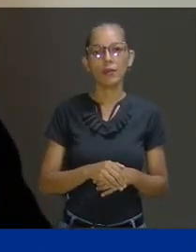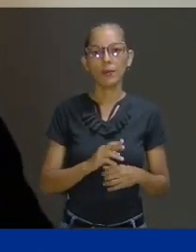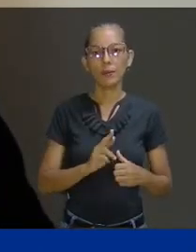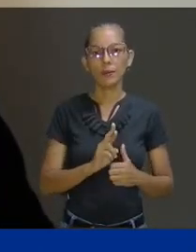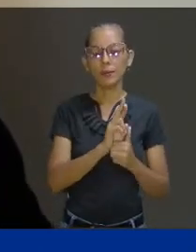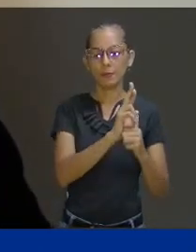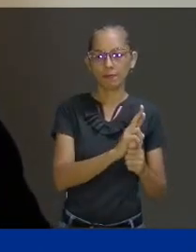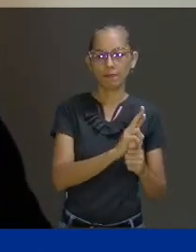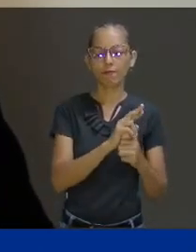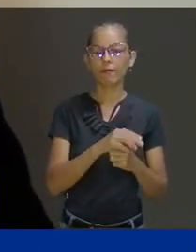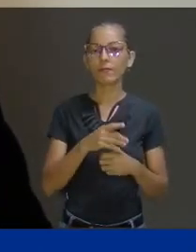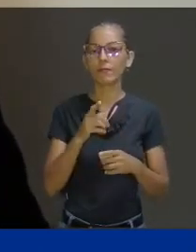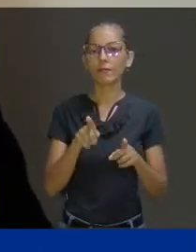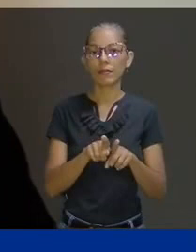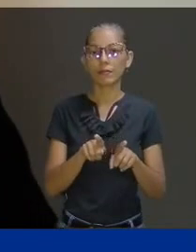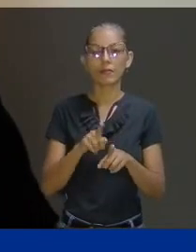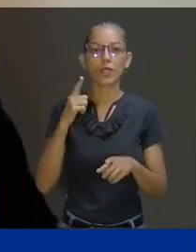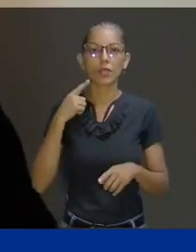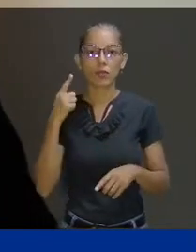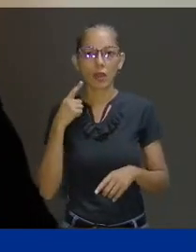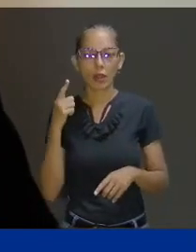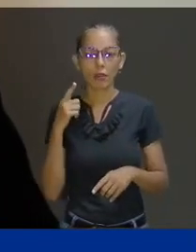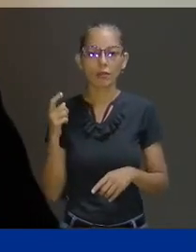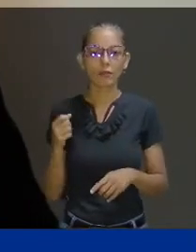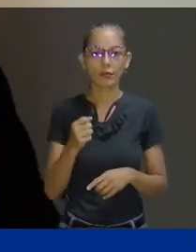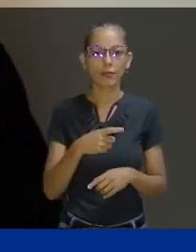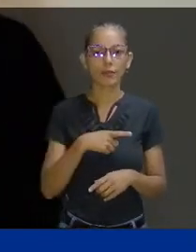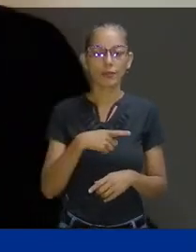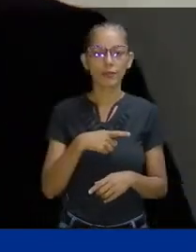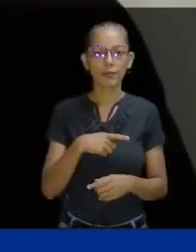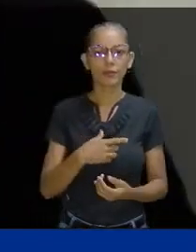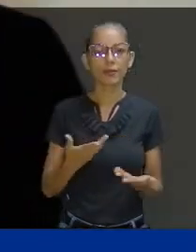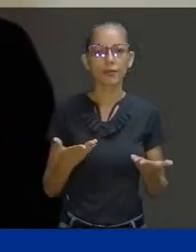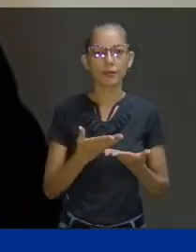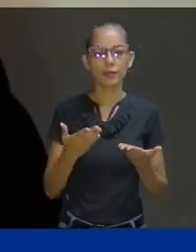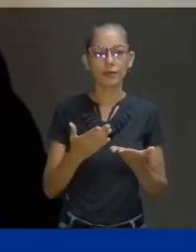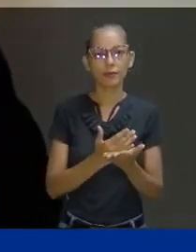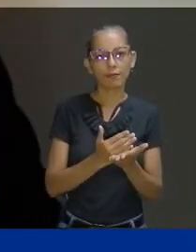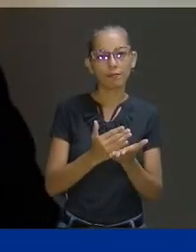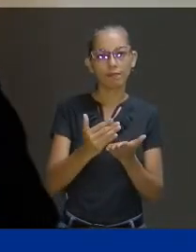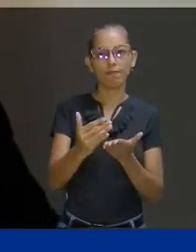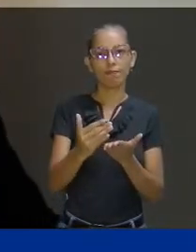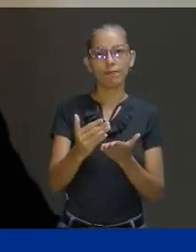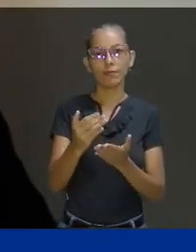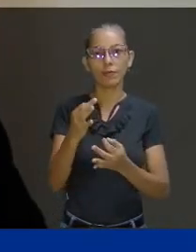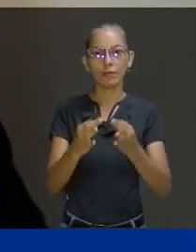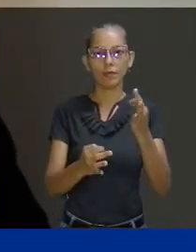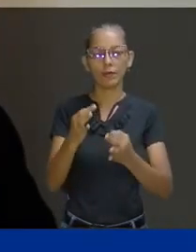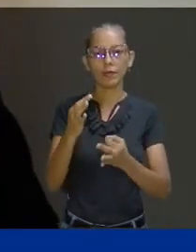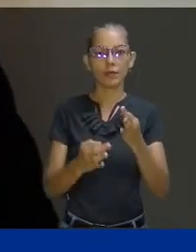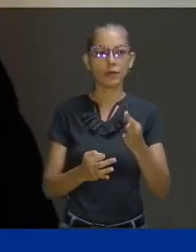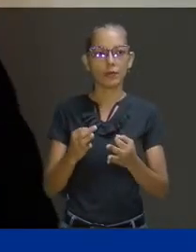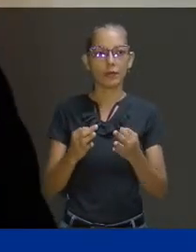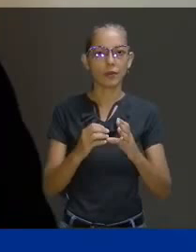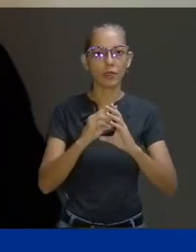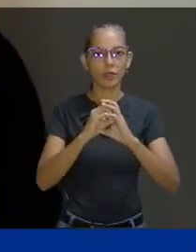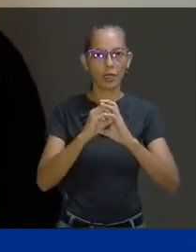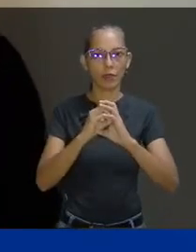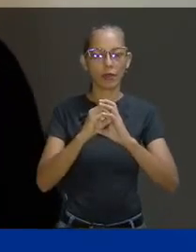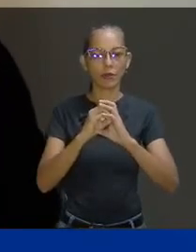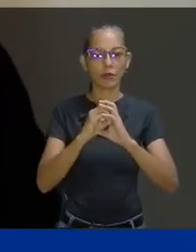barra inferior da tela, 22ª Sessão Judiciária Ordinária do TRE. Judiciária Ordinária do